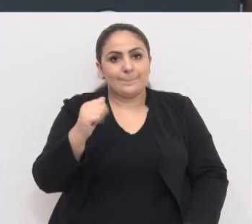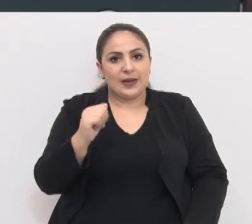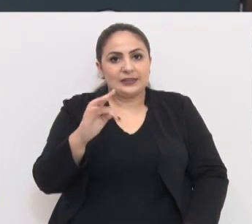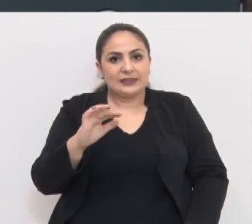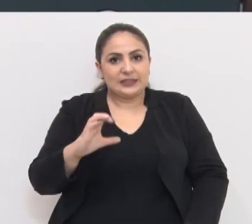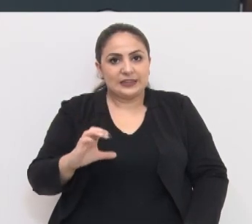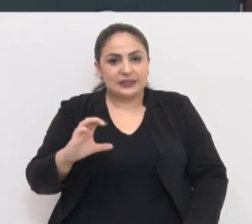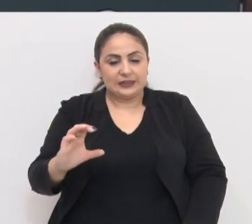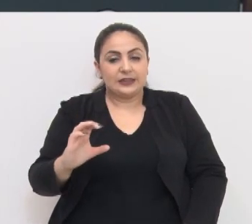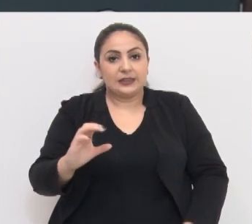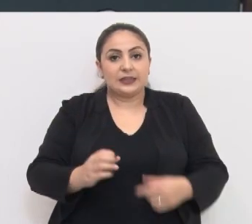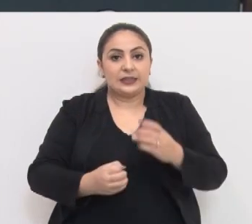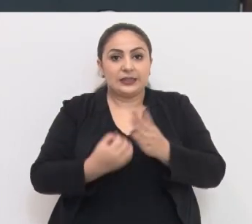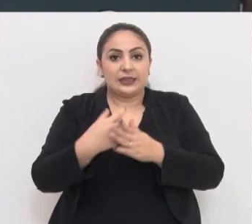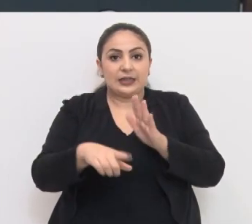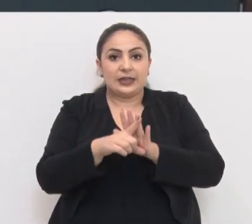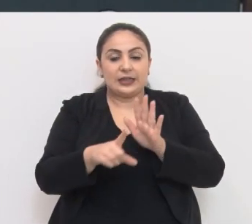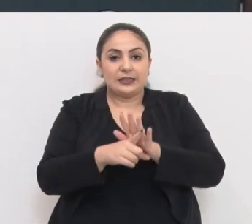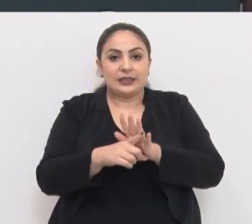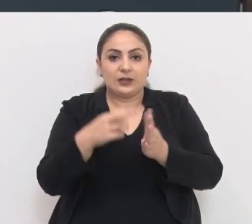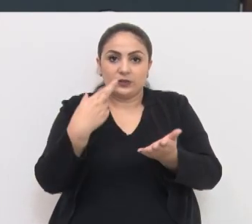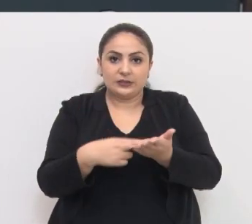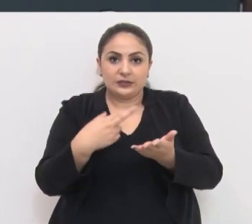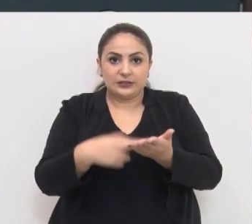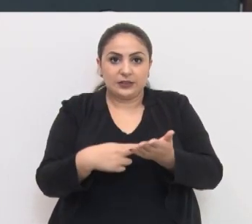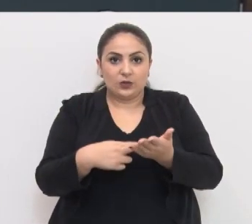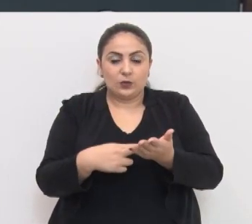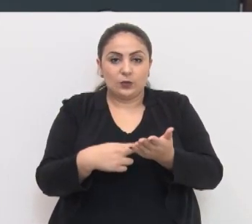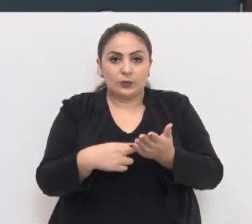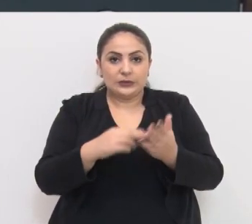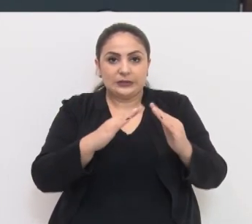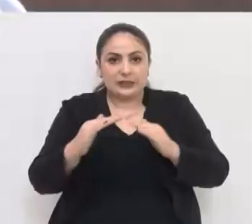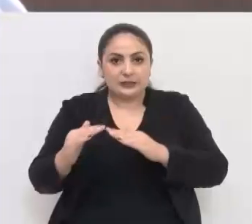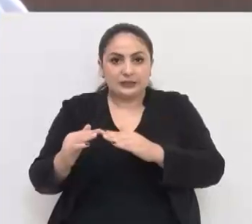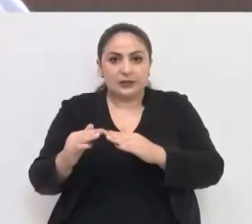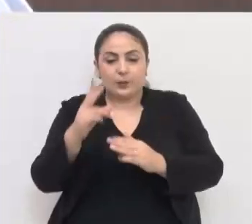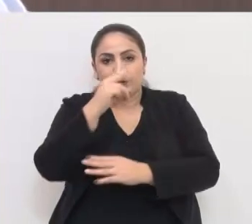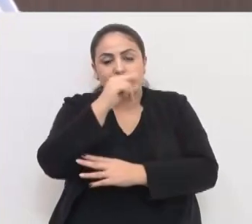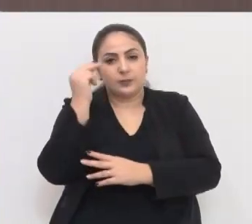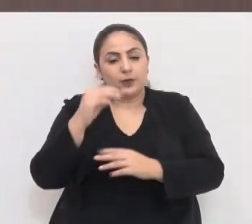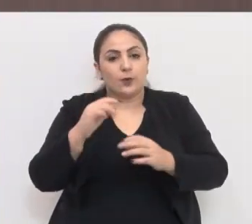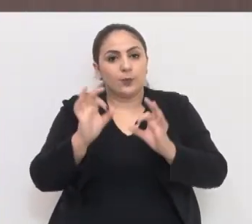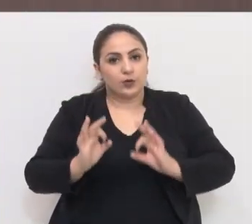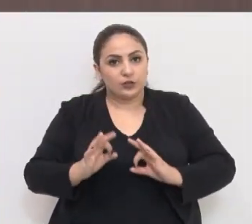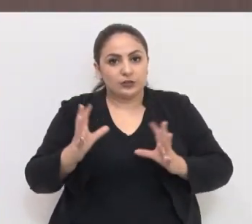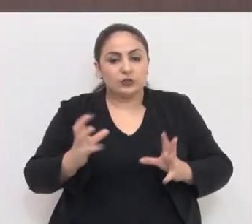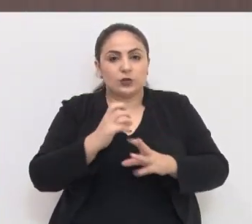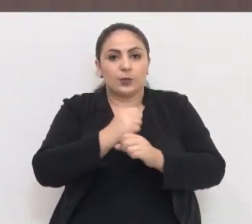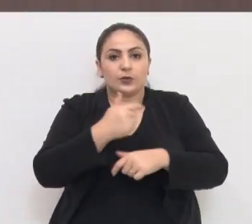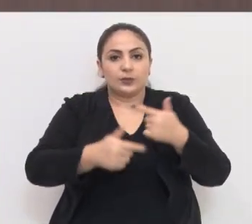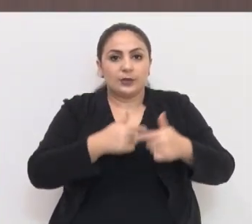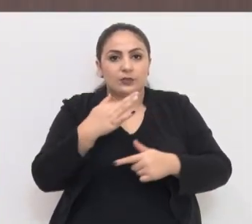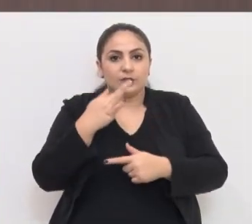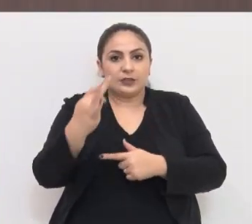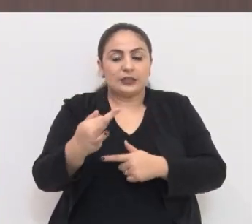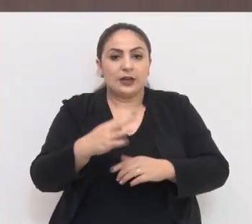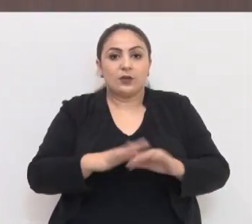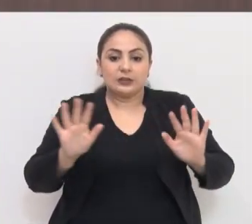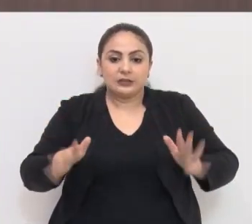Cavalcante, que cria a Lei de Regularização Fundiária Urbana Municipal. O projeto se soma ao trabalho federal